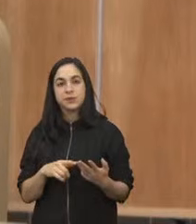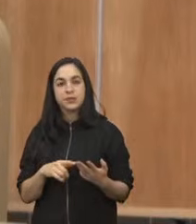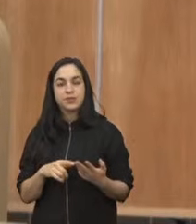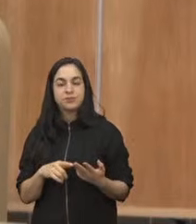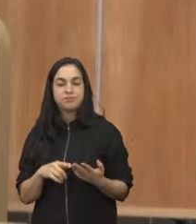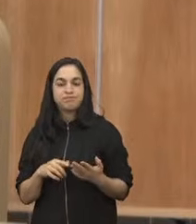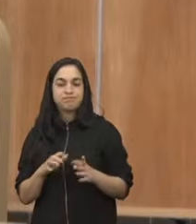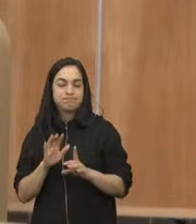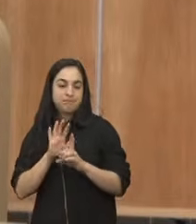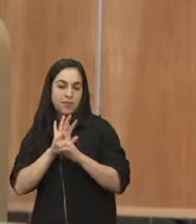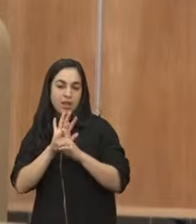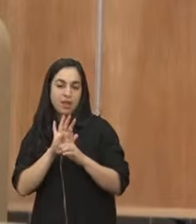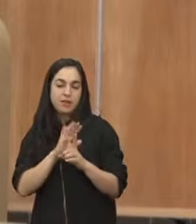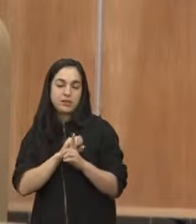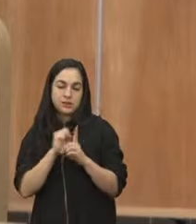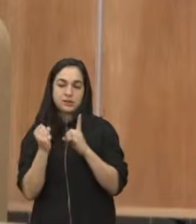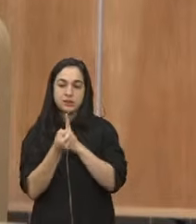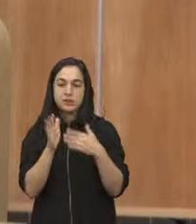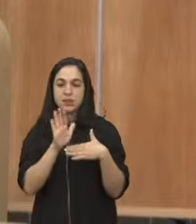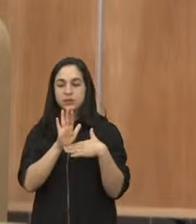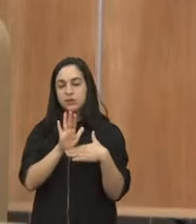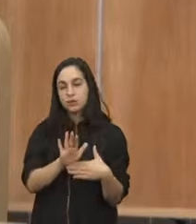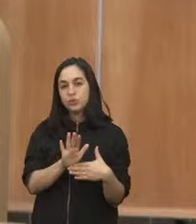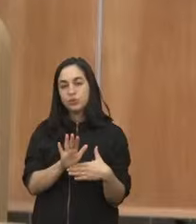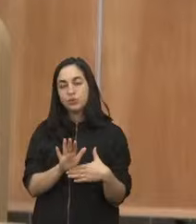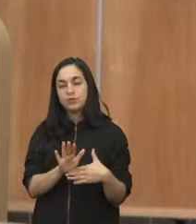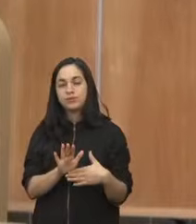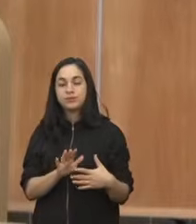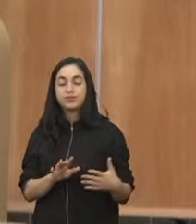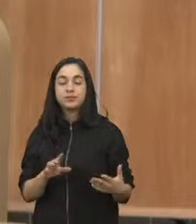Assistência social, R$